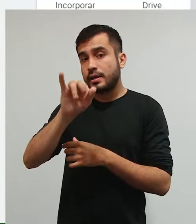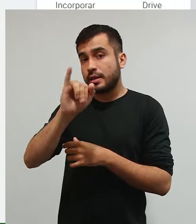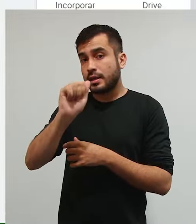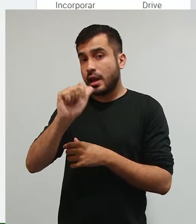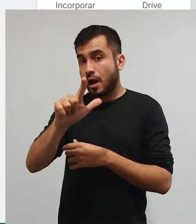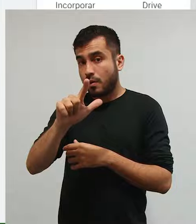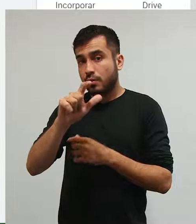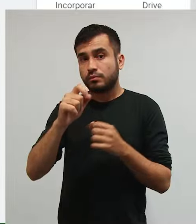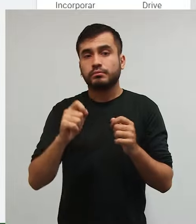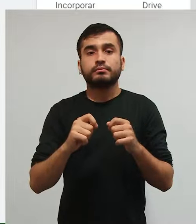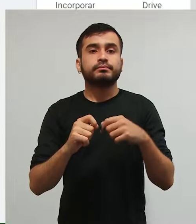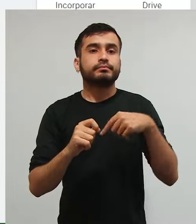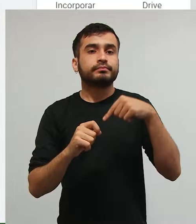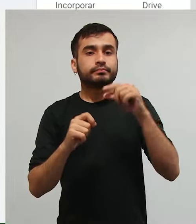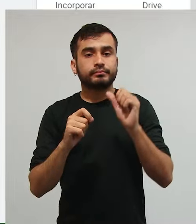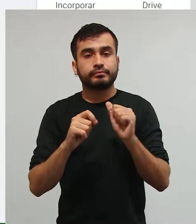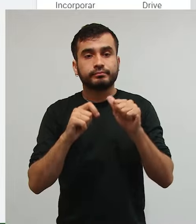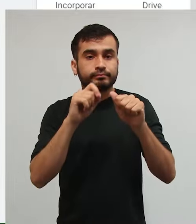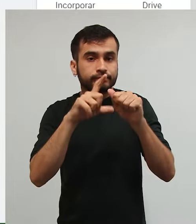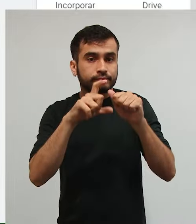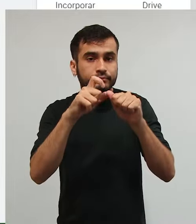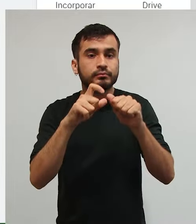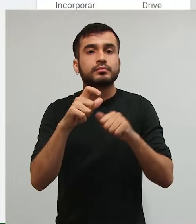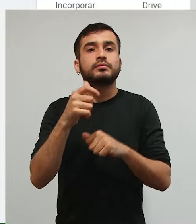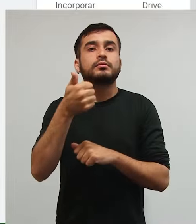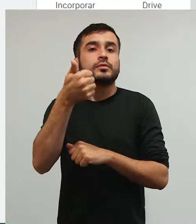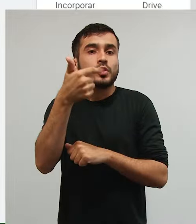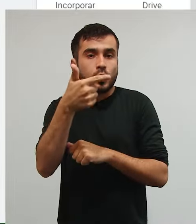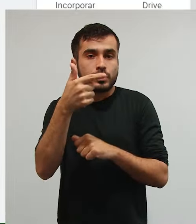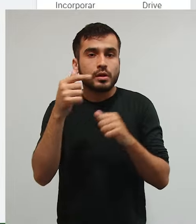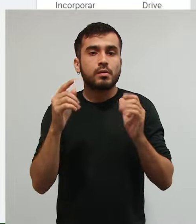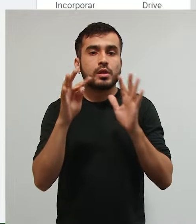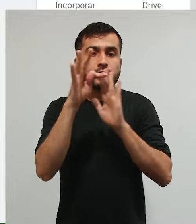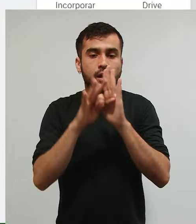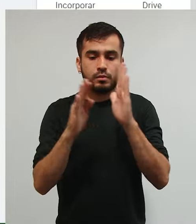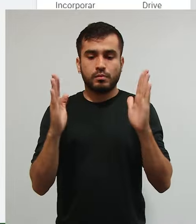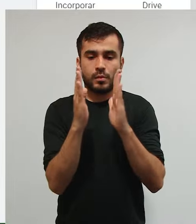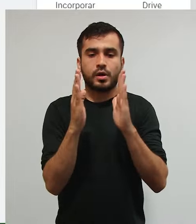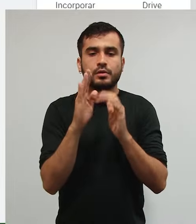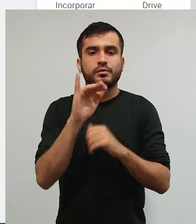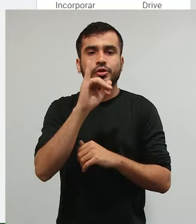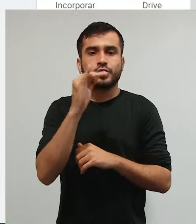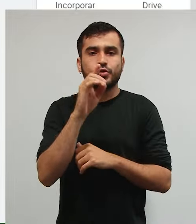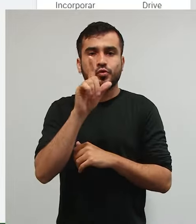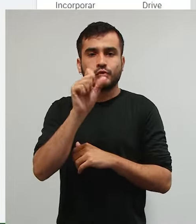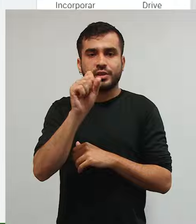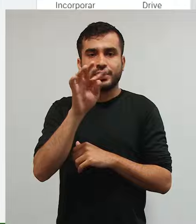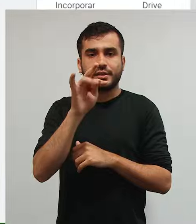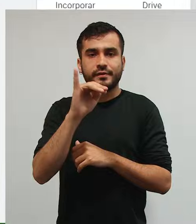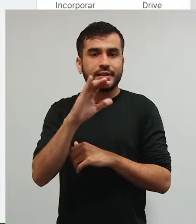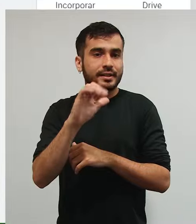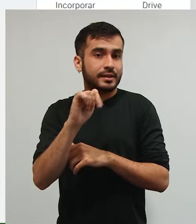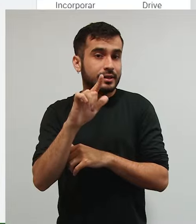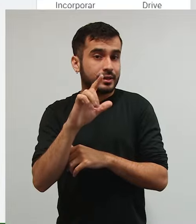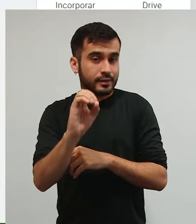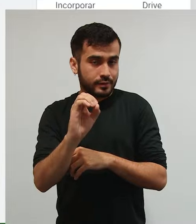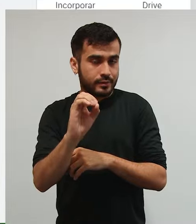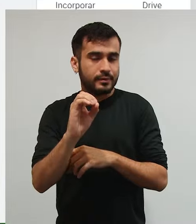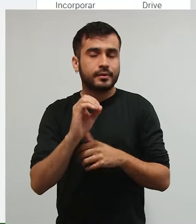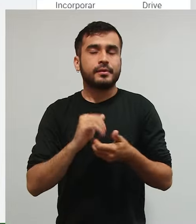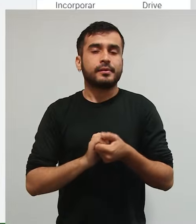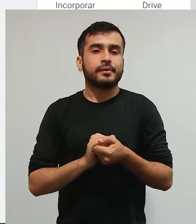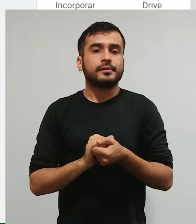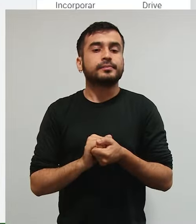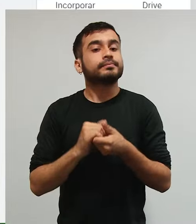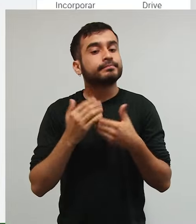As formatações são, mais uma vez, recapitulando, fonte Arial, tamanho 12,